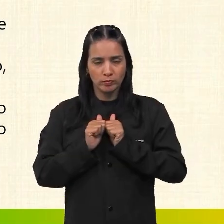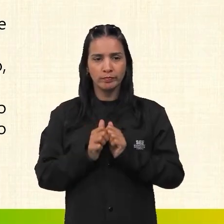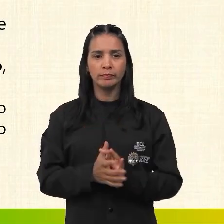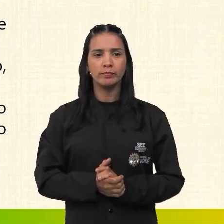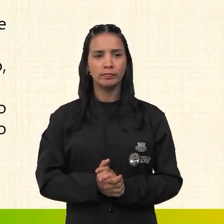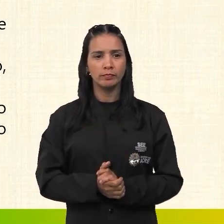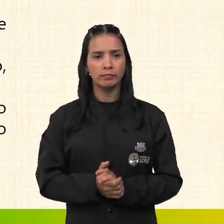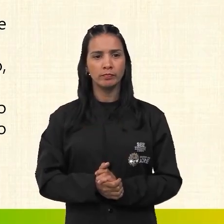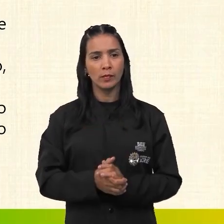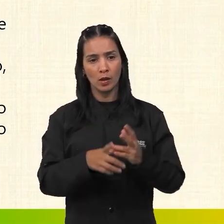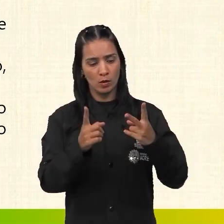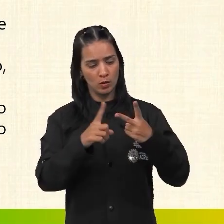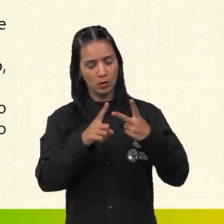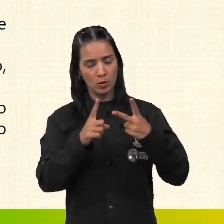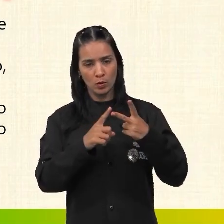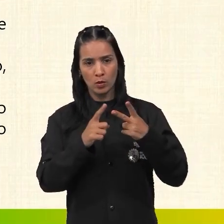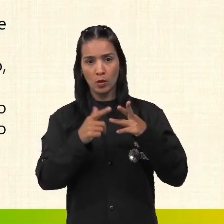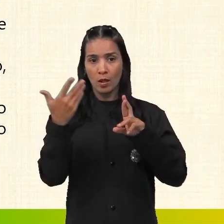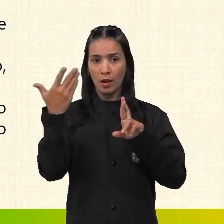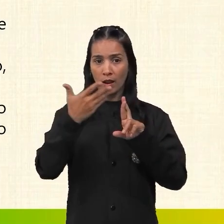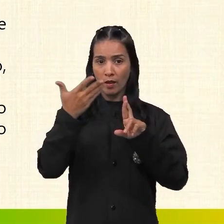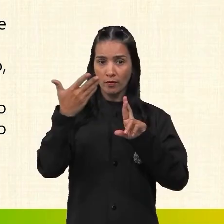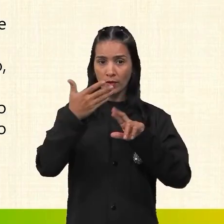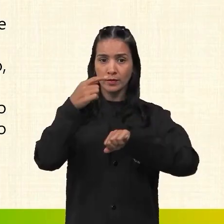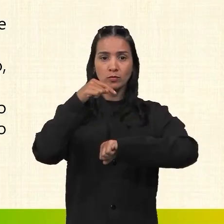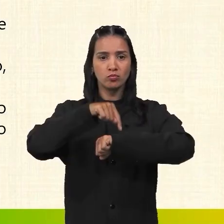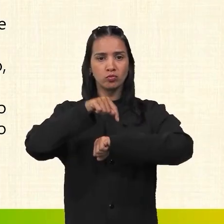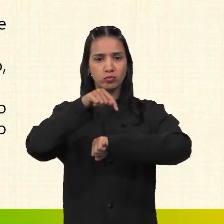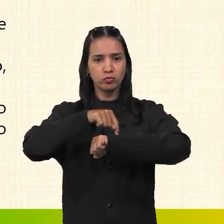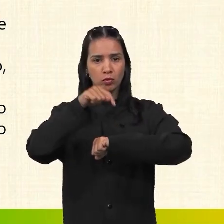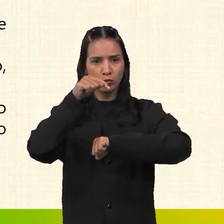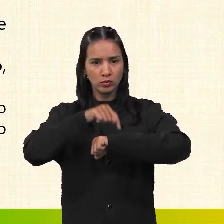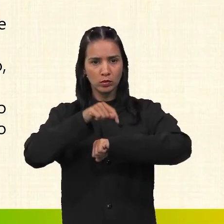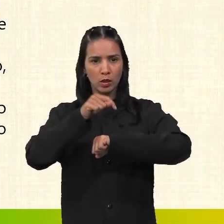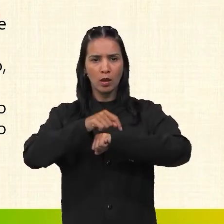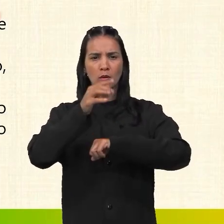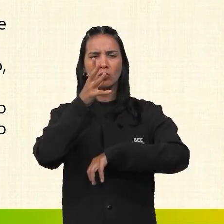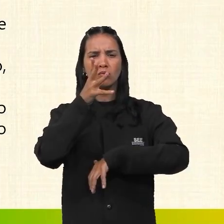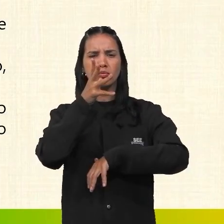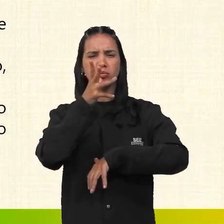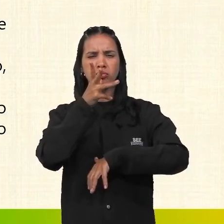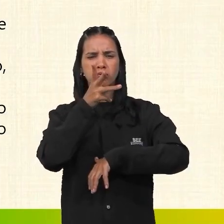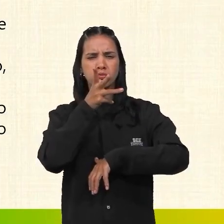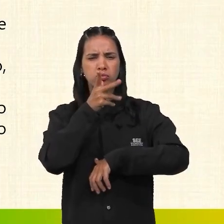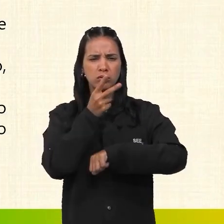Letra B, refere-se ao tempo em que o personagem está procurando a jaqueta.